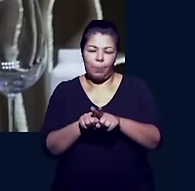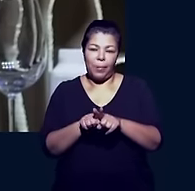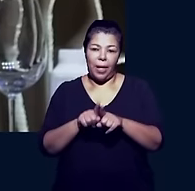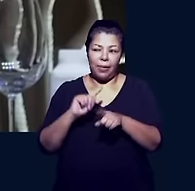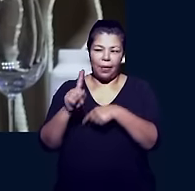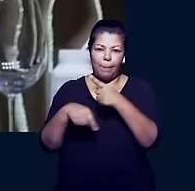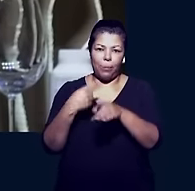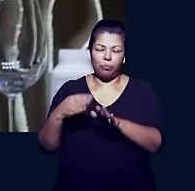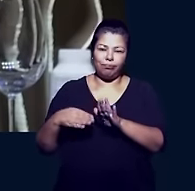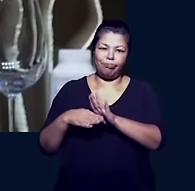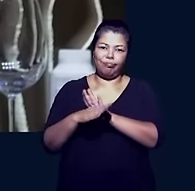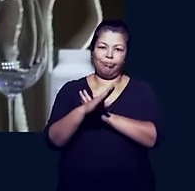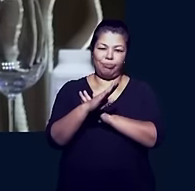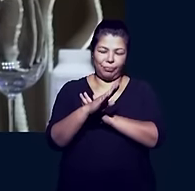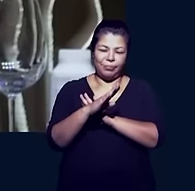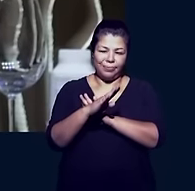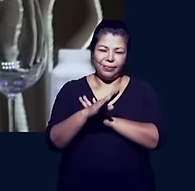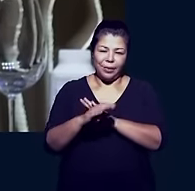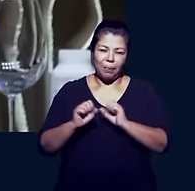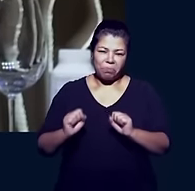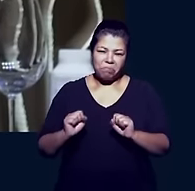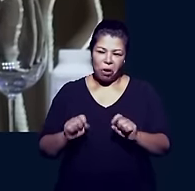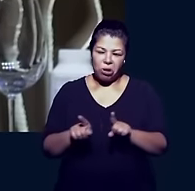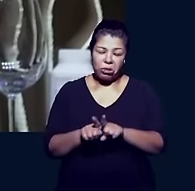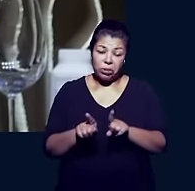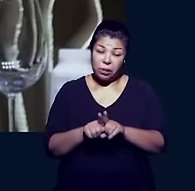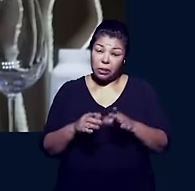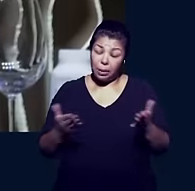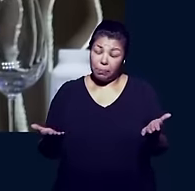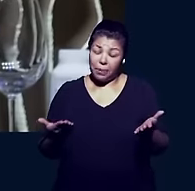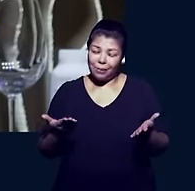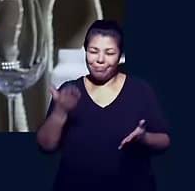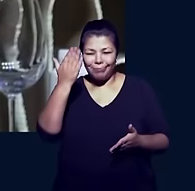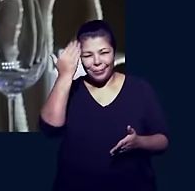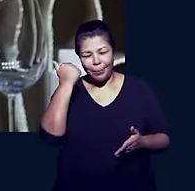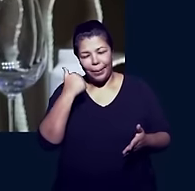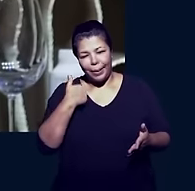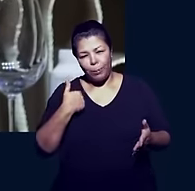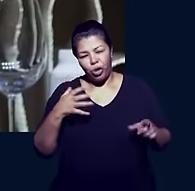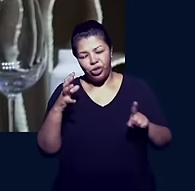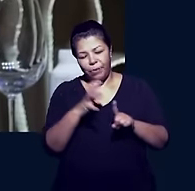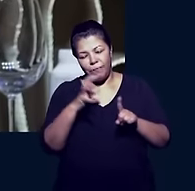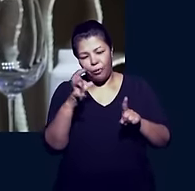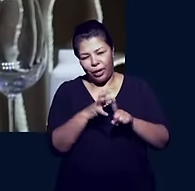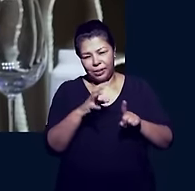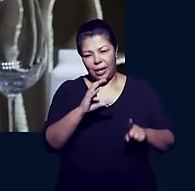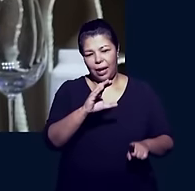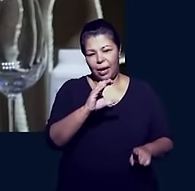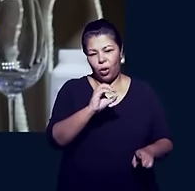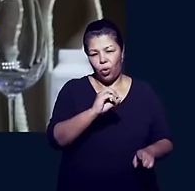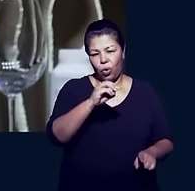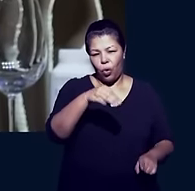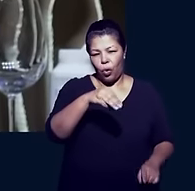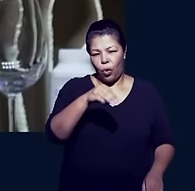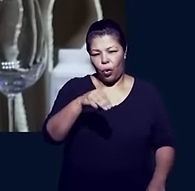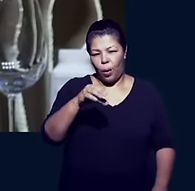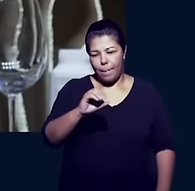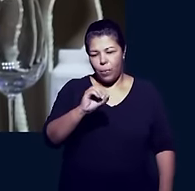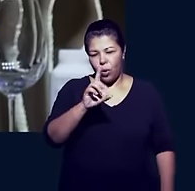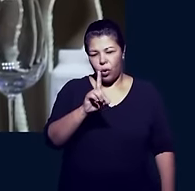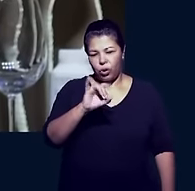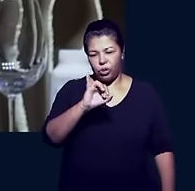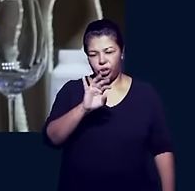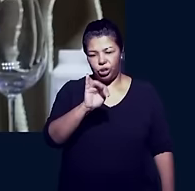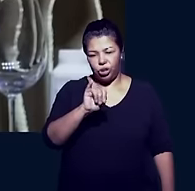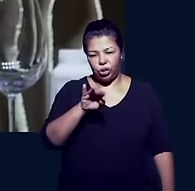e no final das contas essa desaceleração ela costuma bater em comodes a gente sabe que tem algumas comodes que tão com com a oferta um pouco